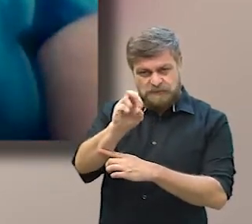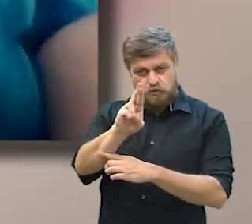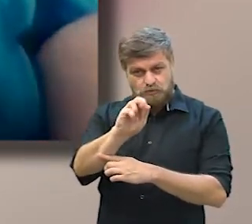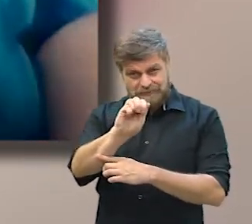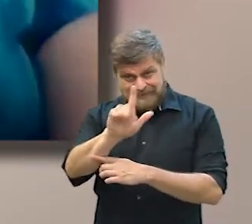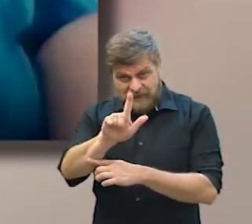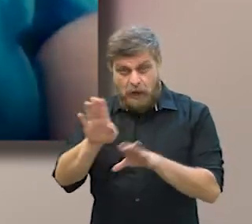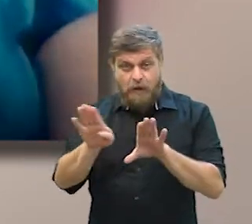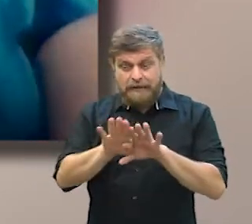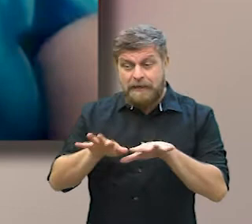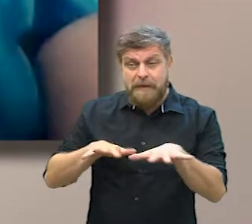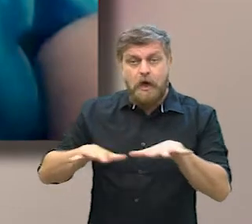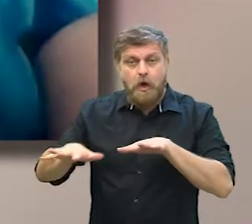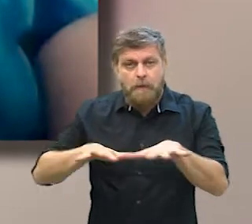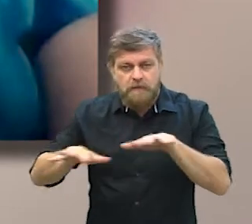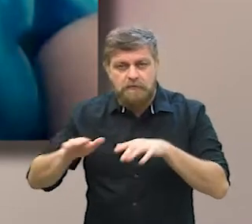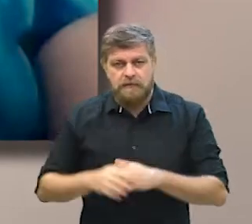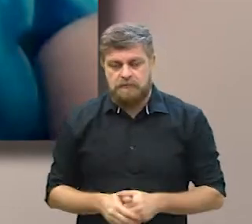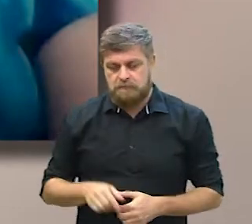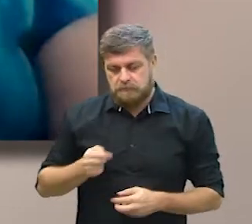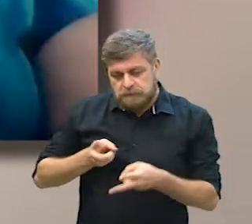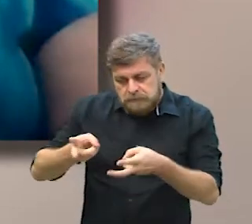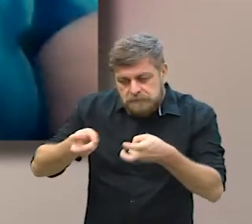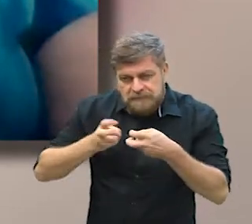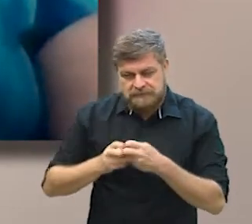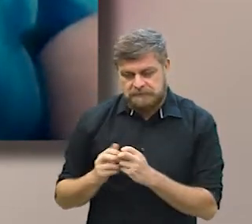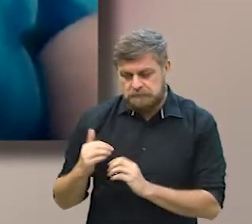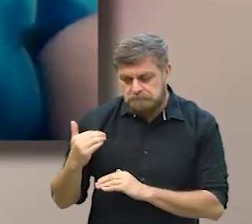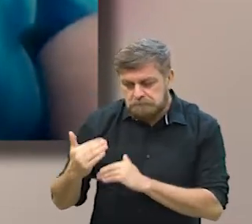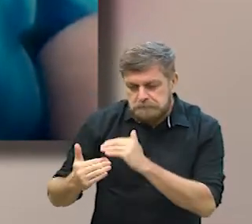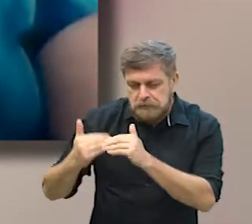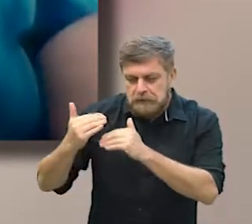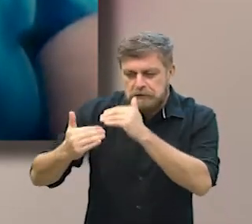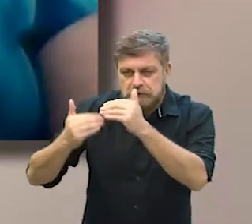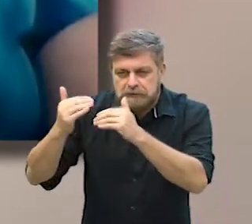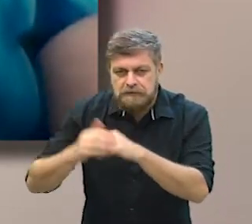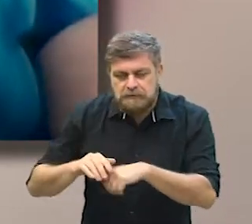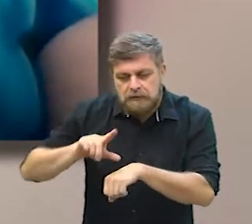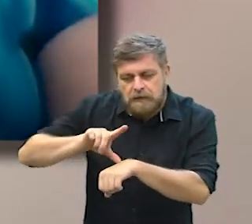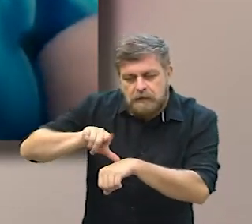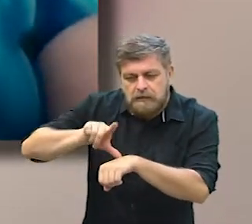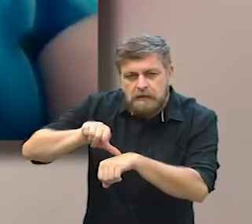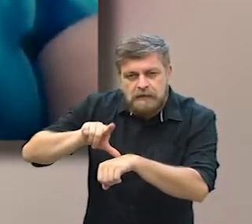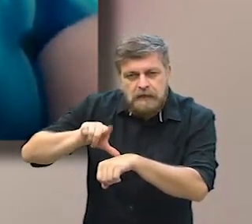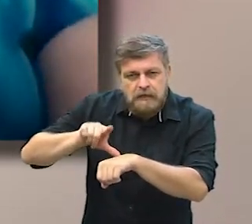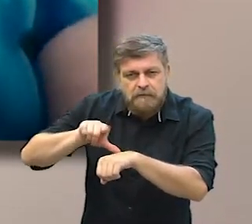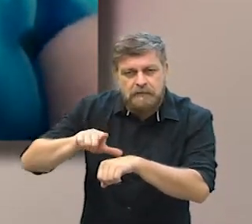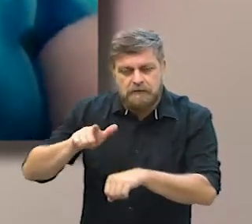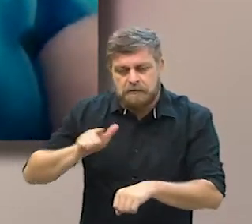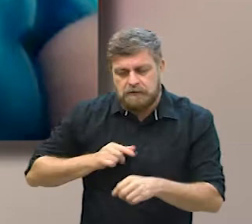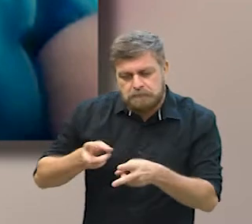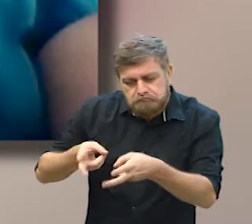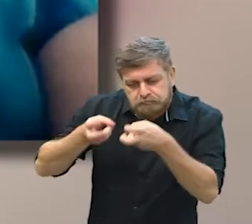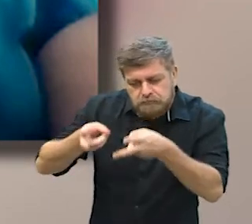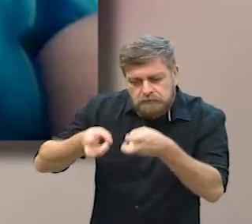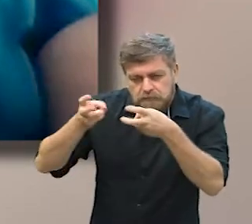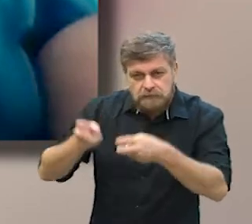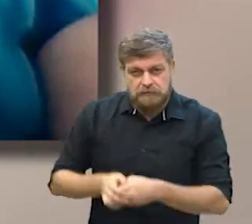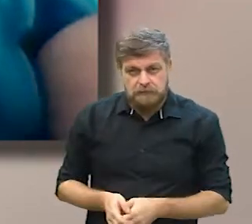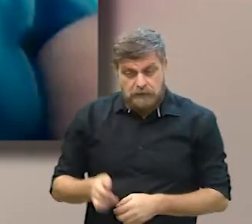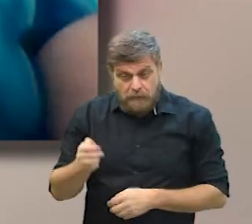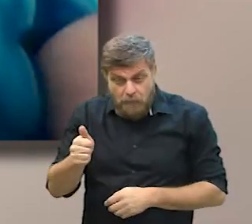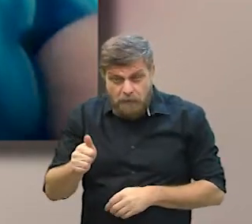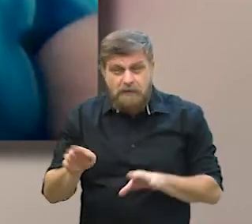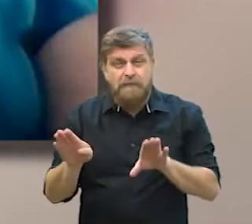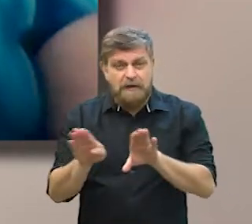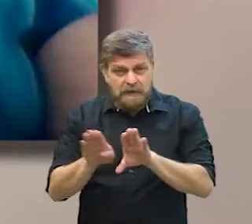mesmo. Embora que, assim, esse atraso no desenvolvimento é um pouquinho, essa sintomatologia, ela é